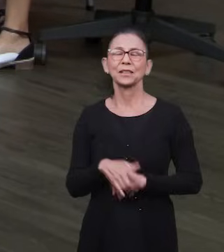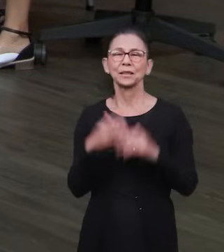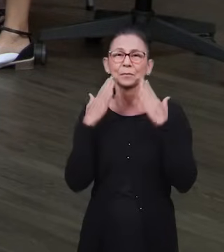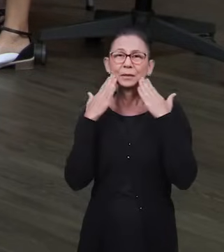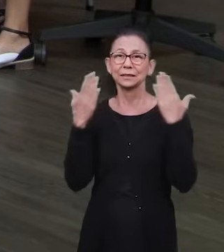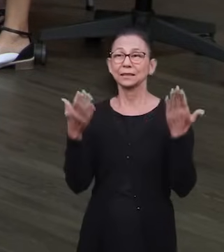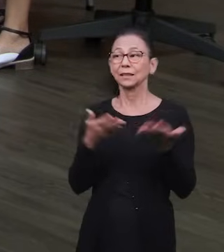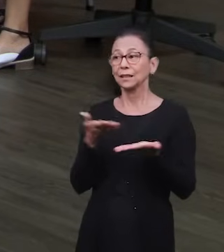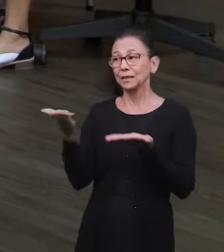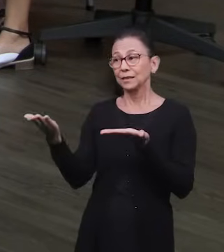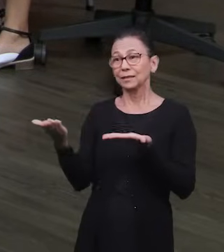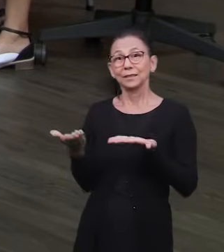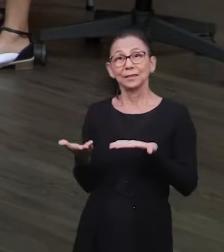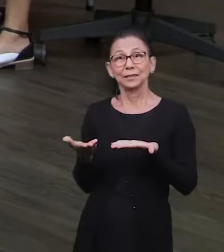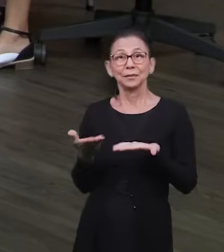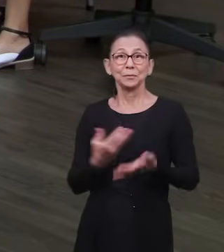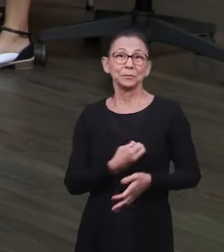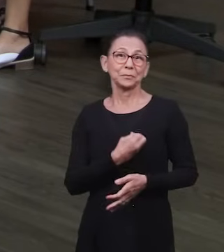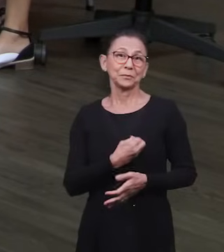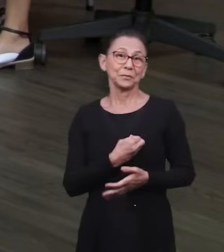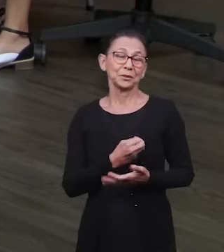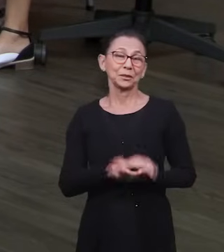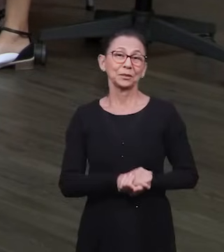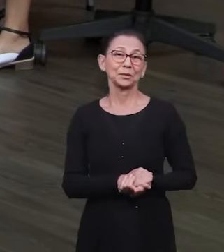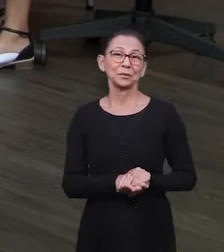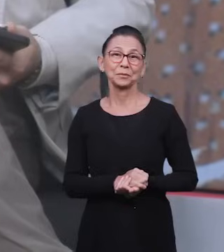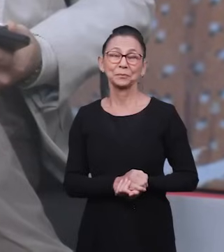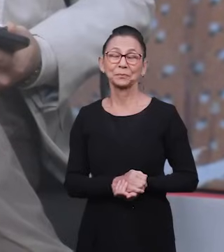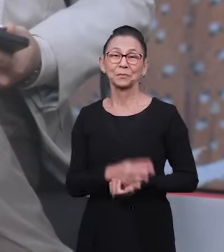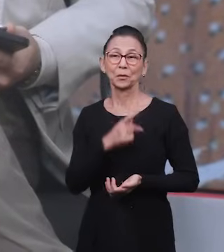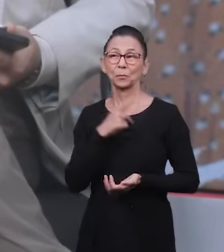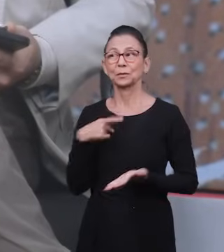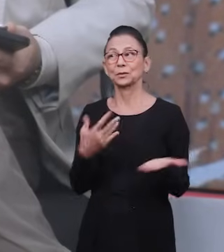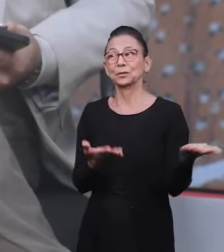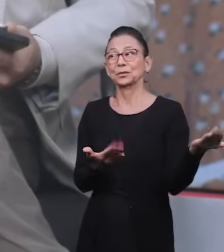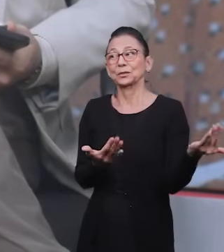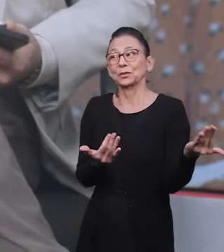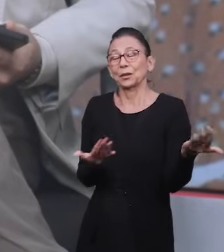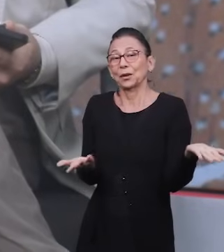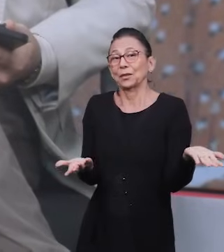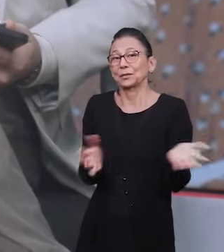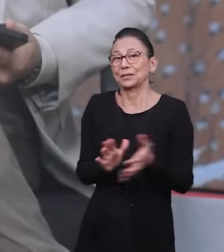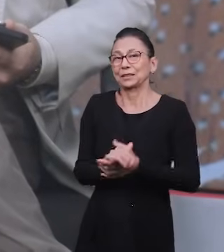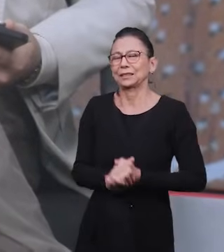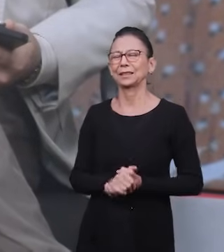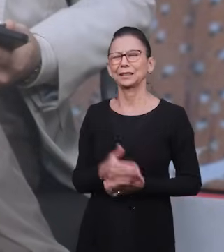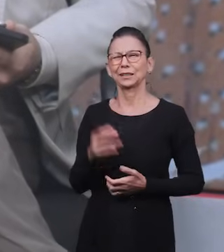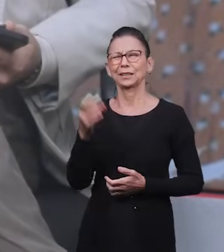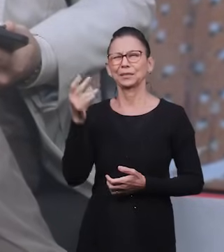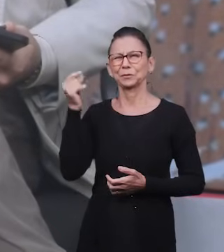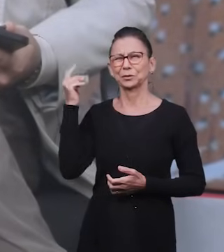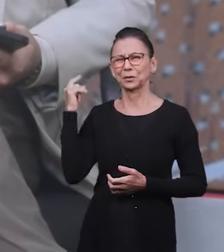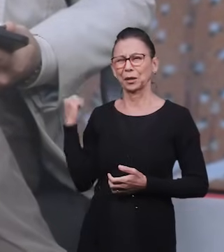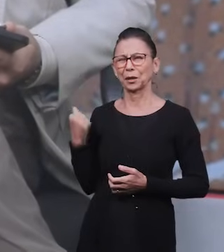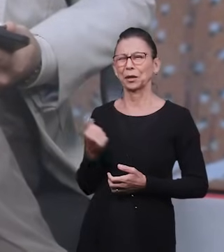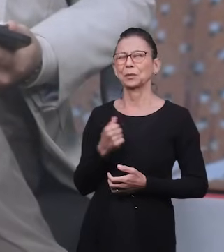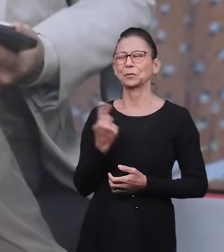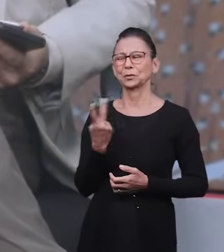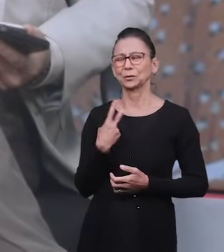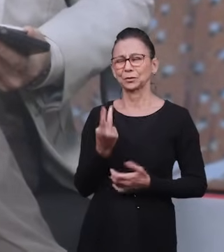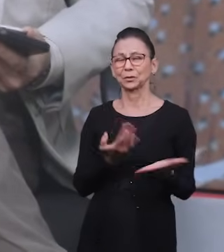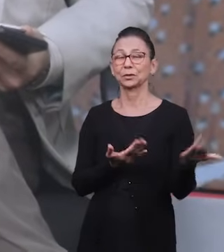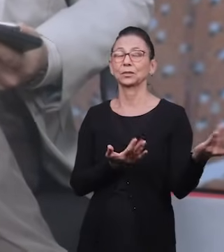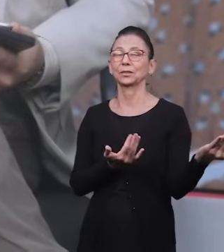É bom a gente usar essa expressão. Nos agrada, né, Alexandre? É bom, né? Afinal de contas, o pessoal não acredita, mas nós já fomos jovens um dia,